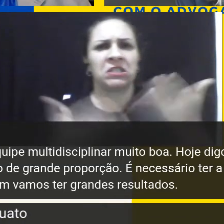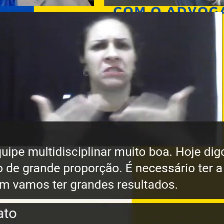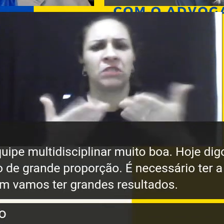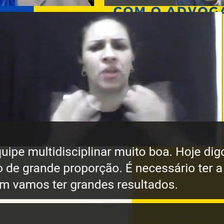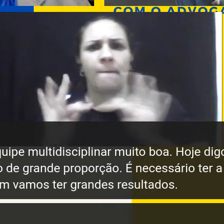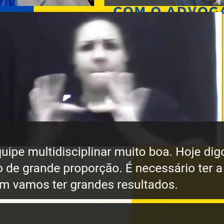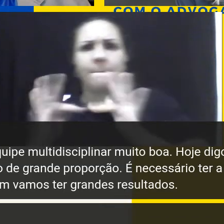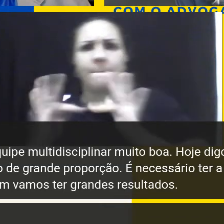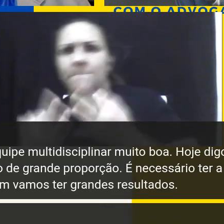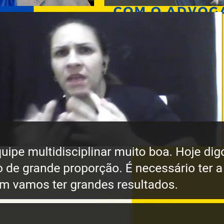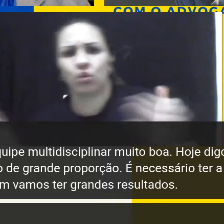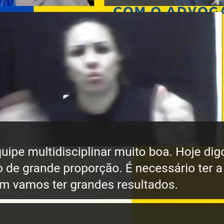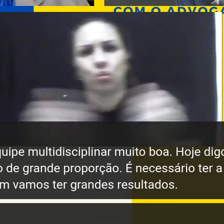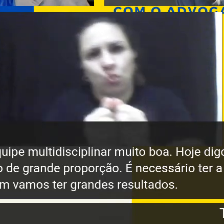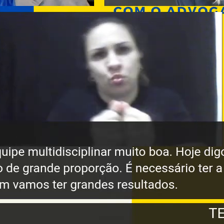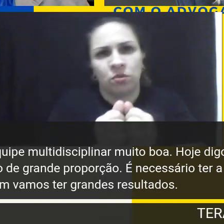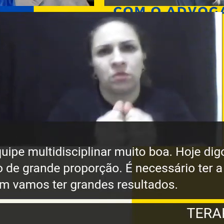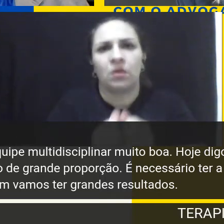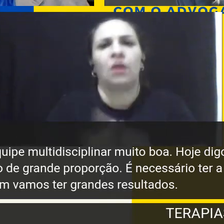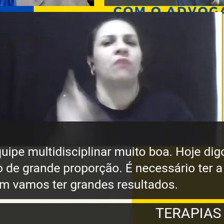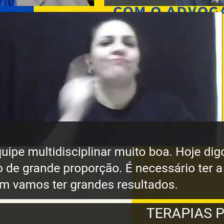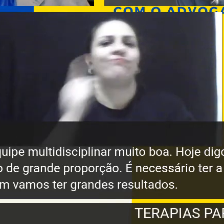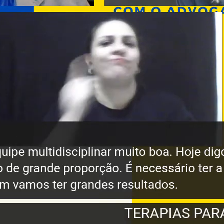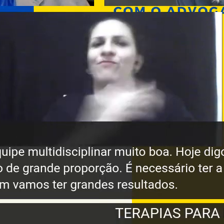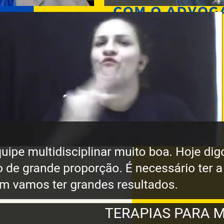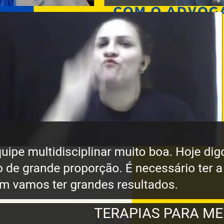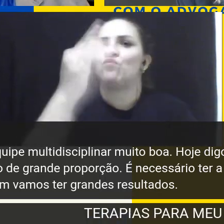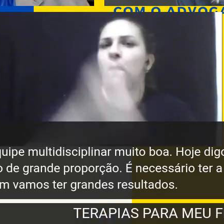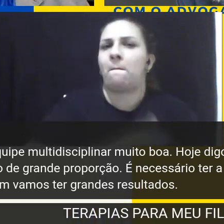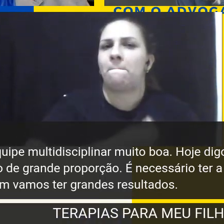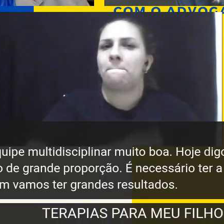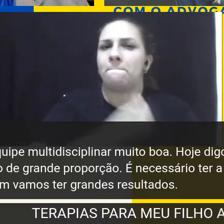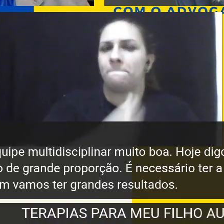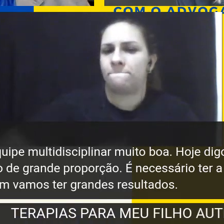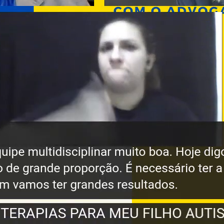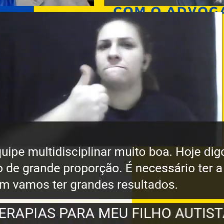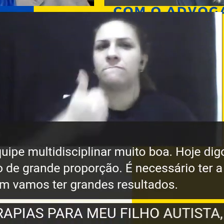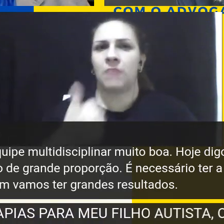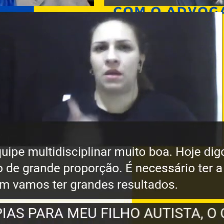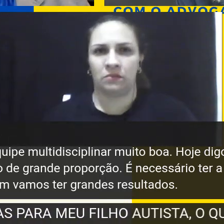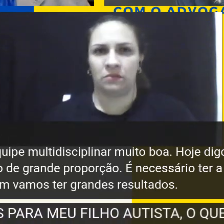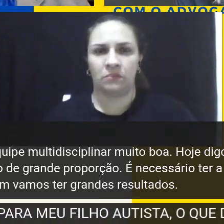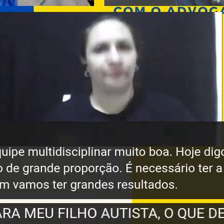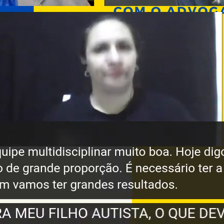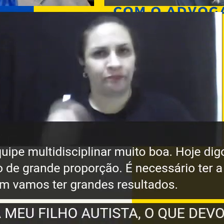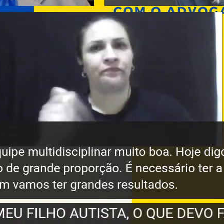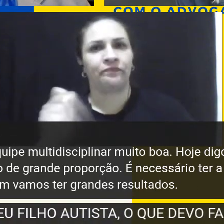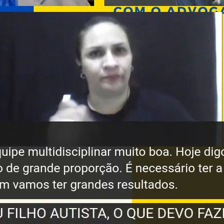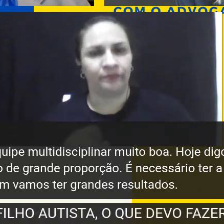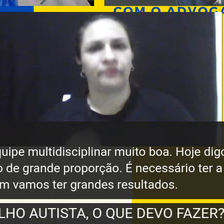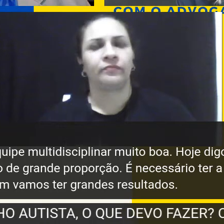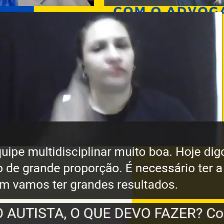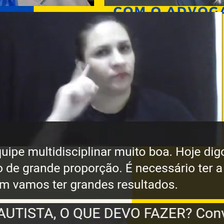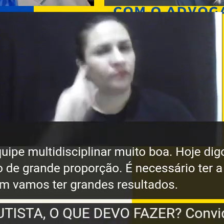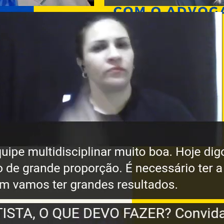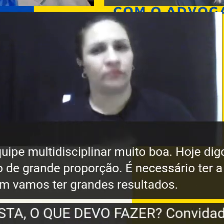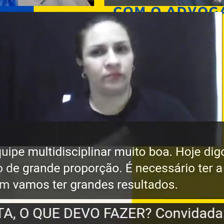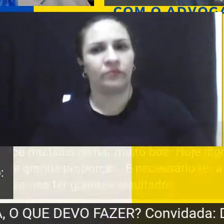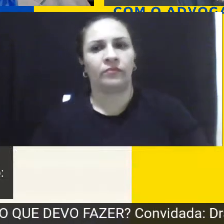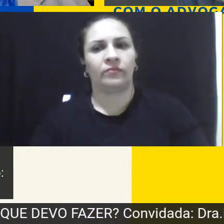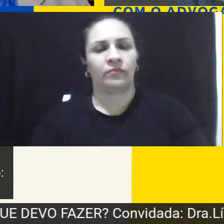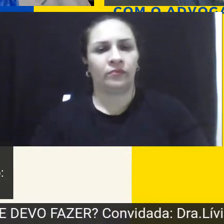Só assim vamos ter grandes resultados. Ao que você falou, né, Lívia? Isso mesmo. Muito O, importante.